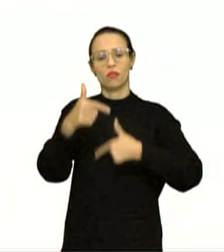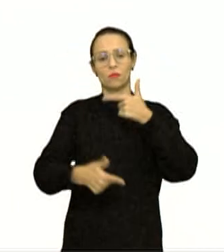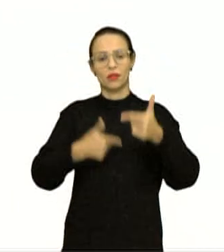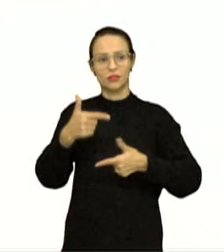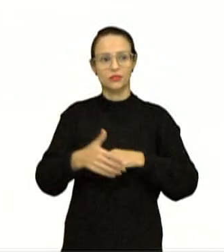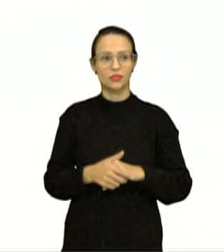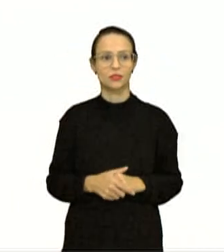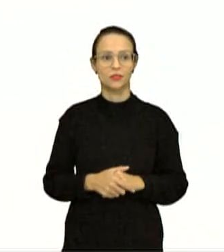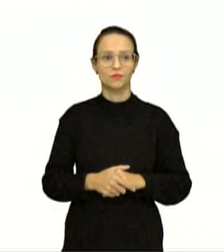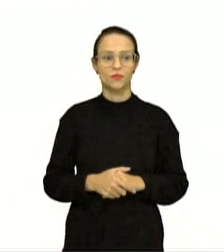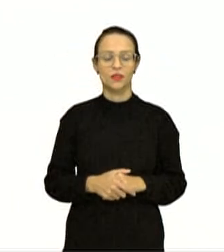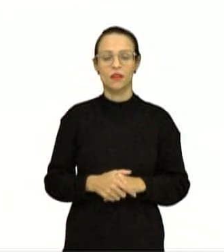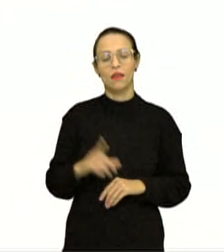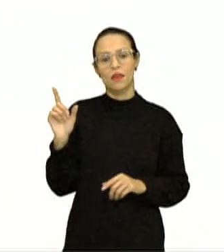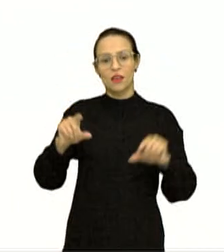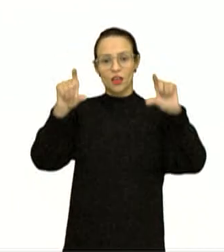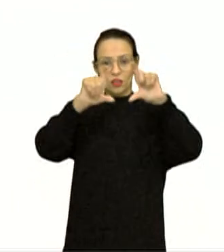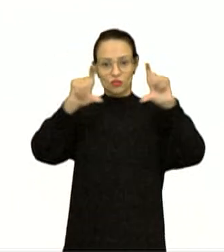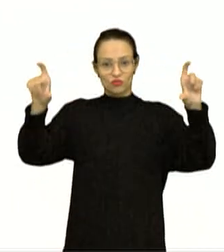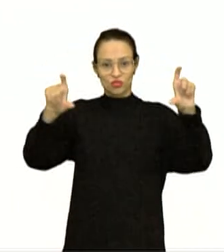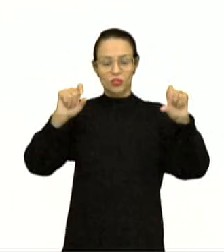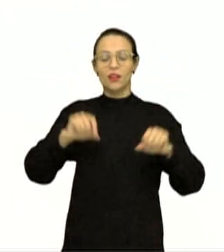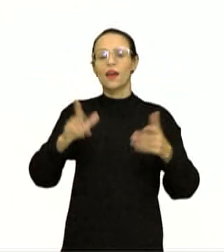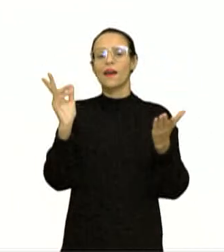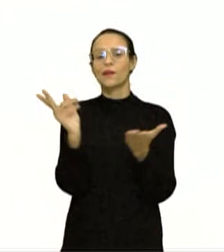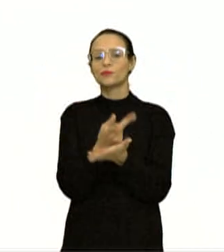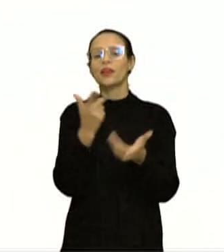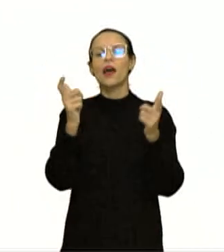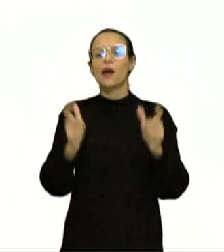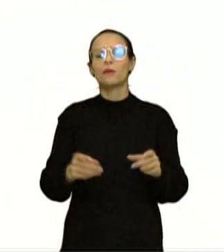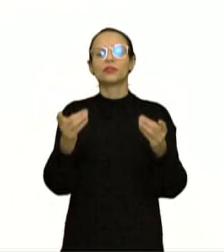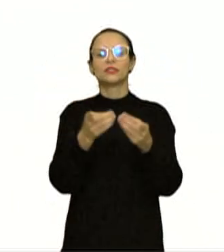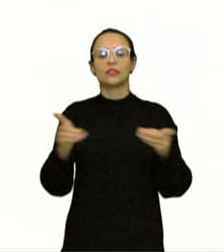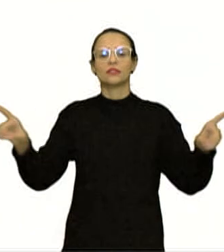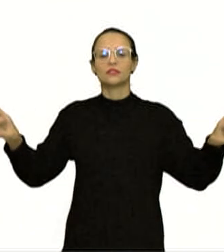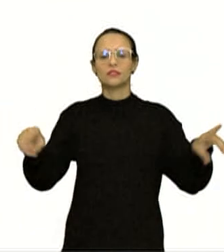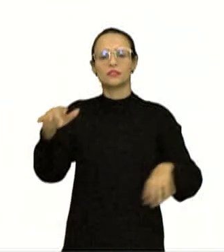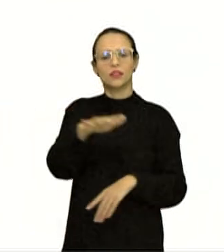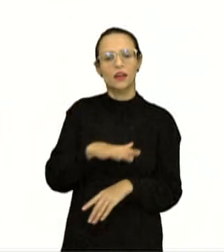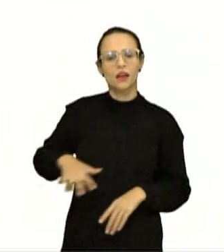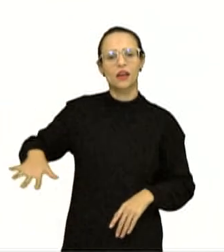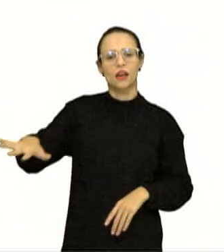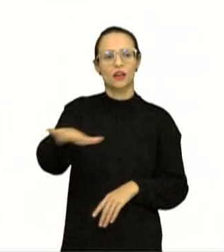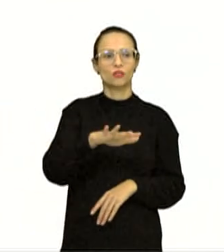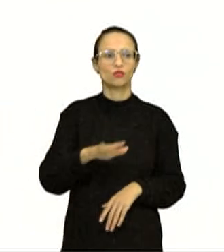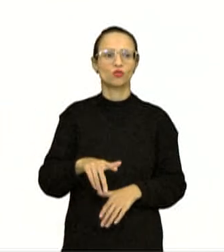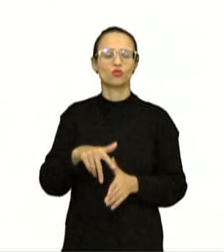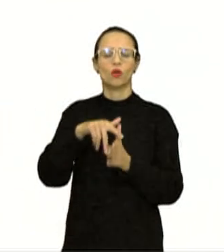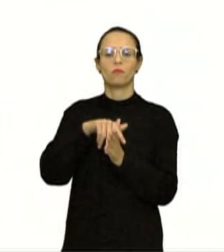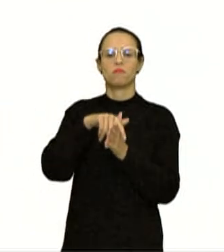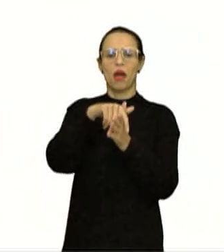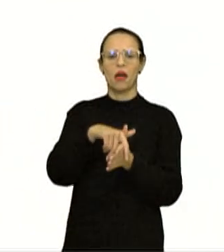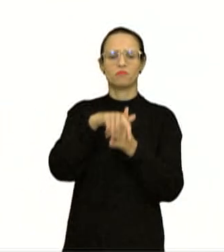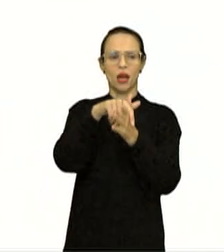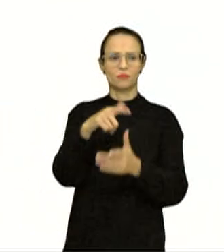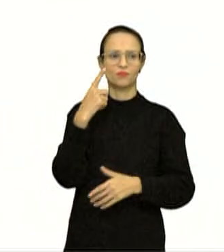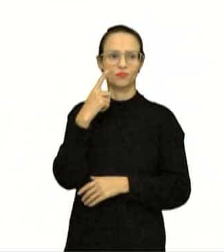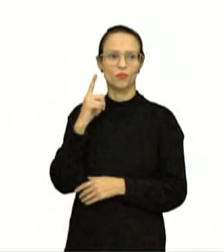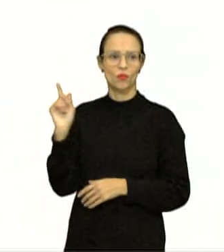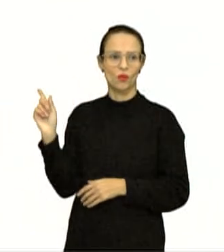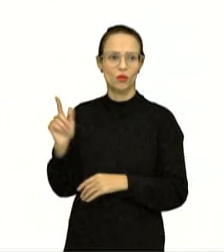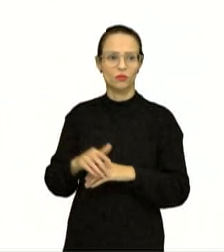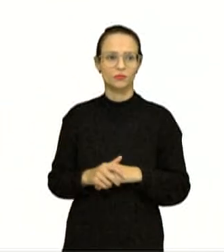trabalhistas. Temos uma tira aqui que ocorre no deserto com alguns dromedários ou camelos, né? Temos